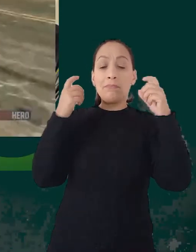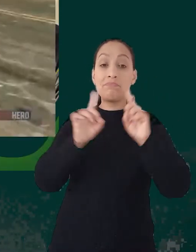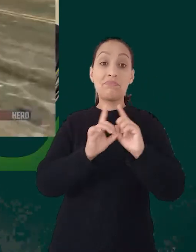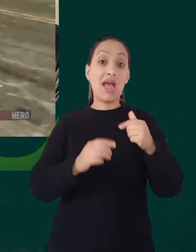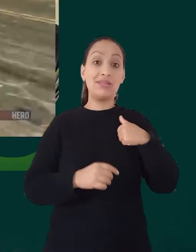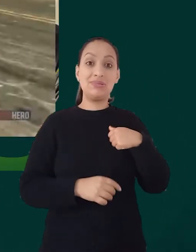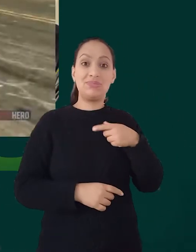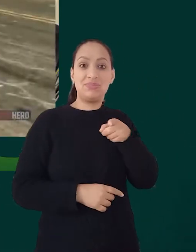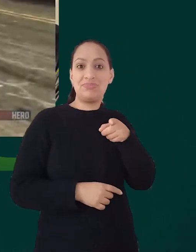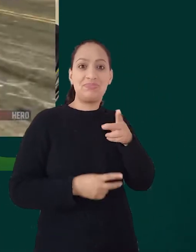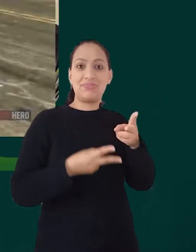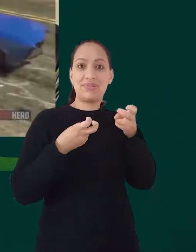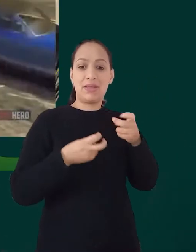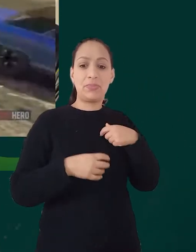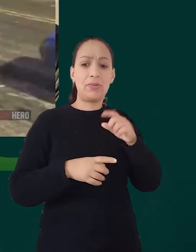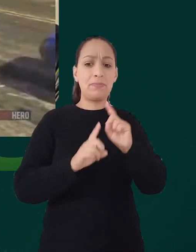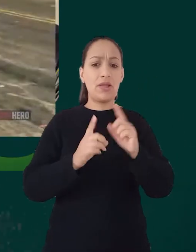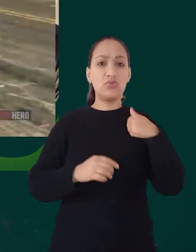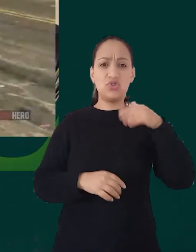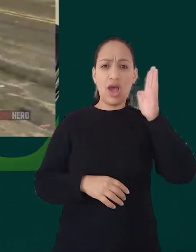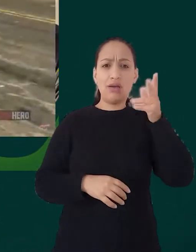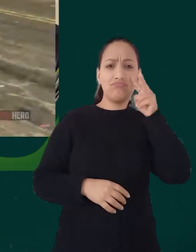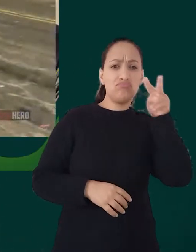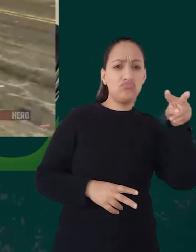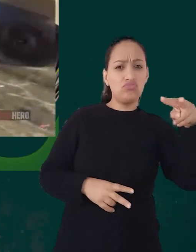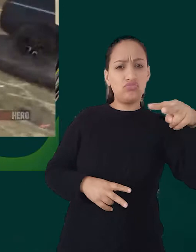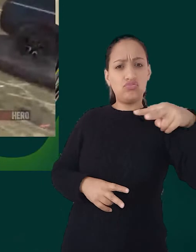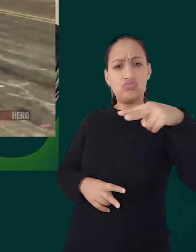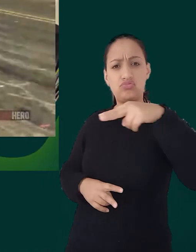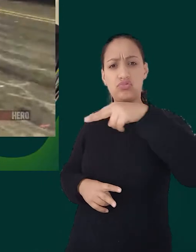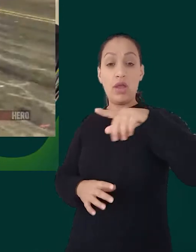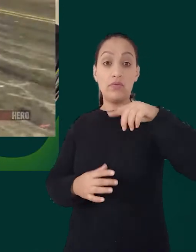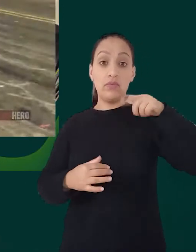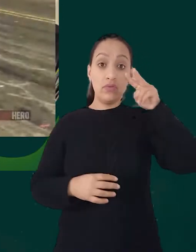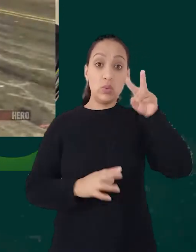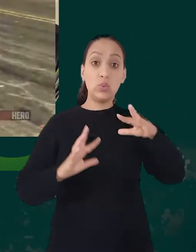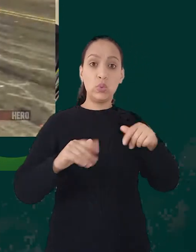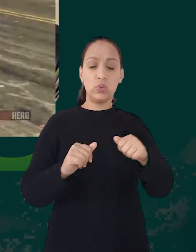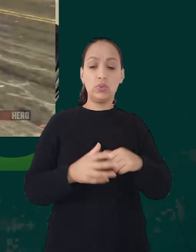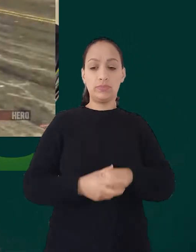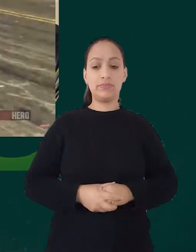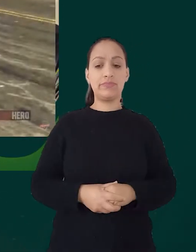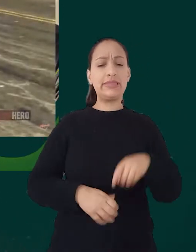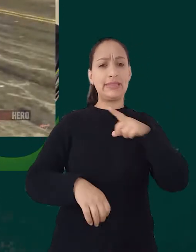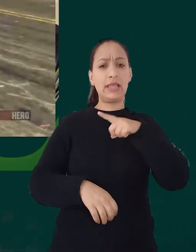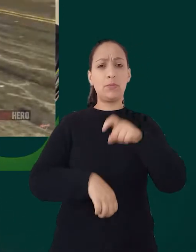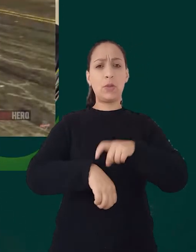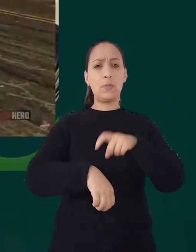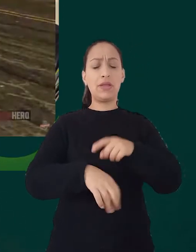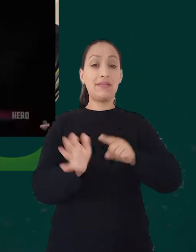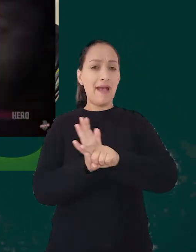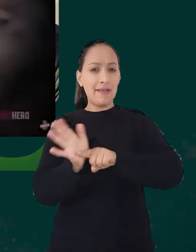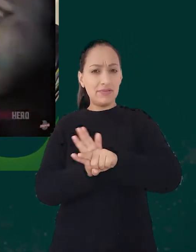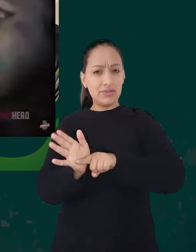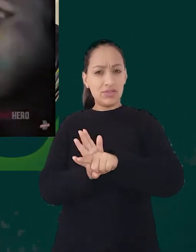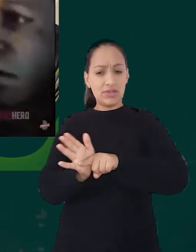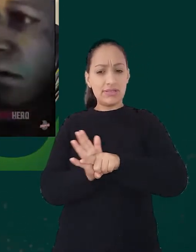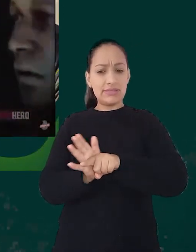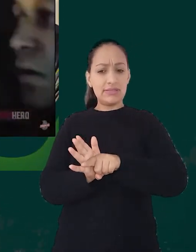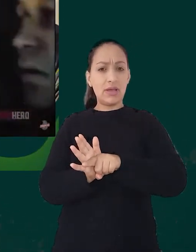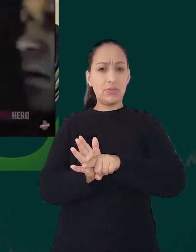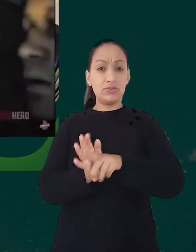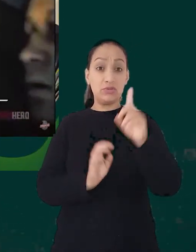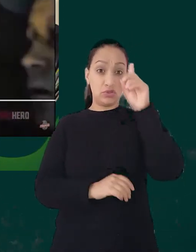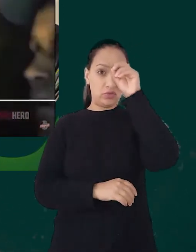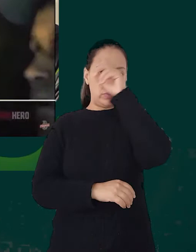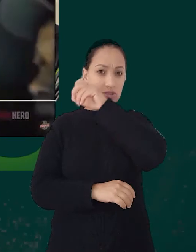mas um deles já deu toda a volta, tá? Então eles têm um momento onde eles são a investigação, onde eles dificilmente